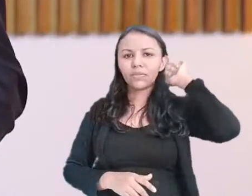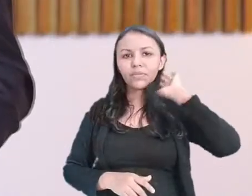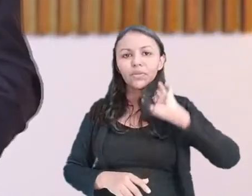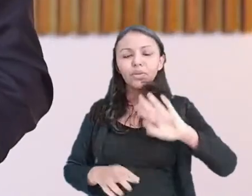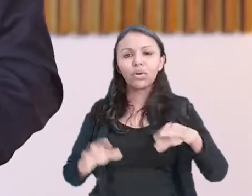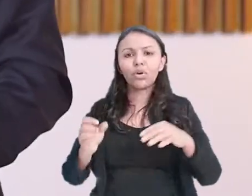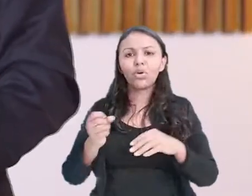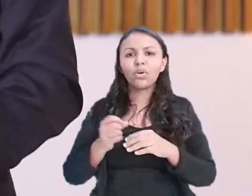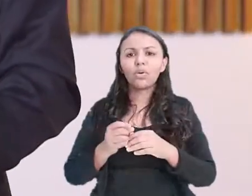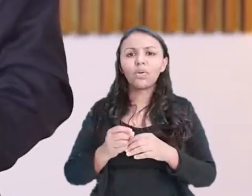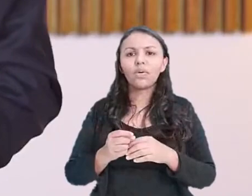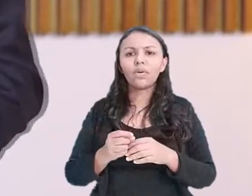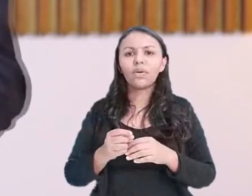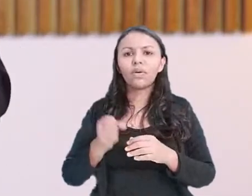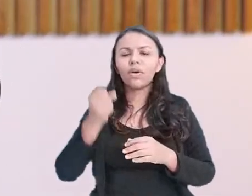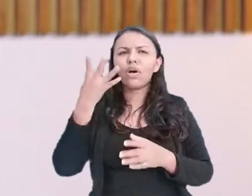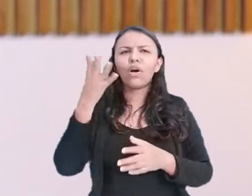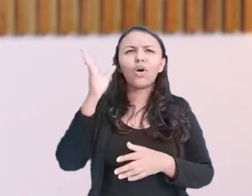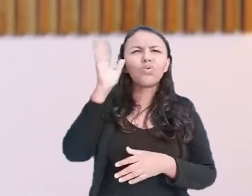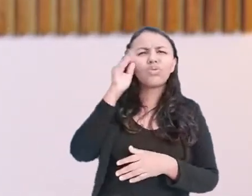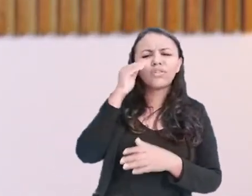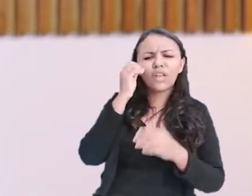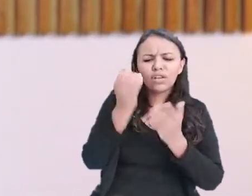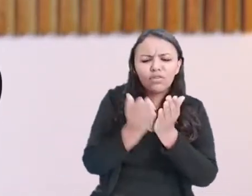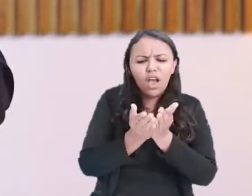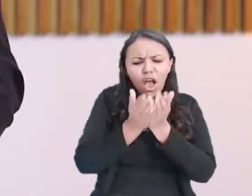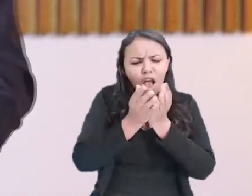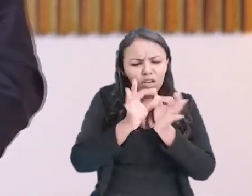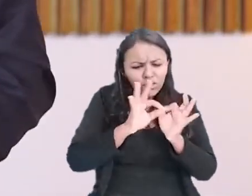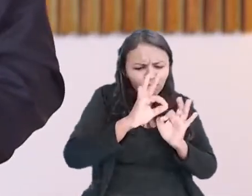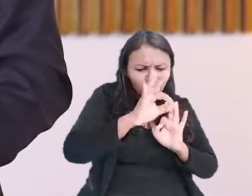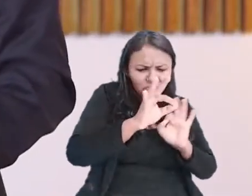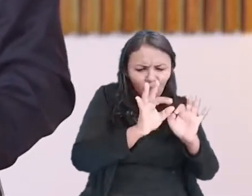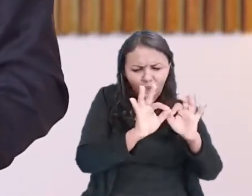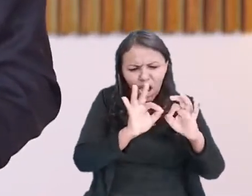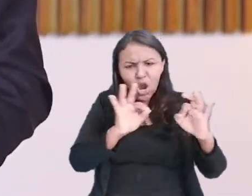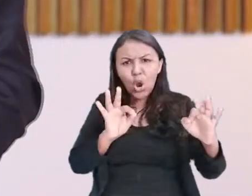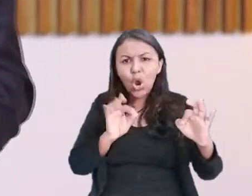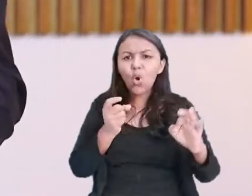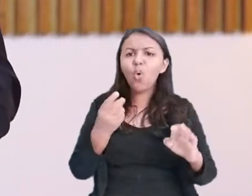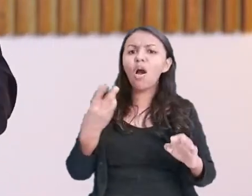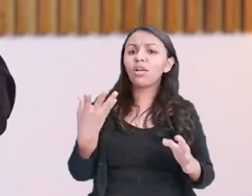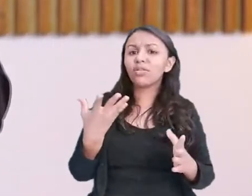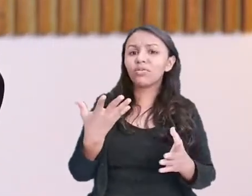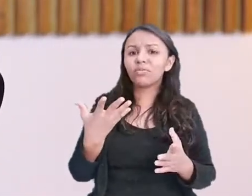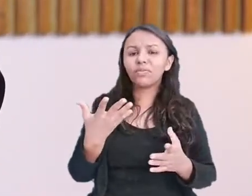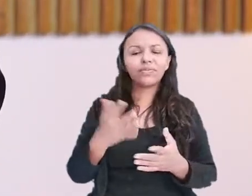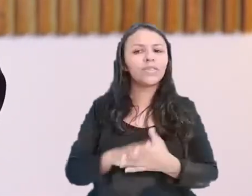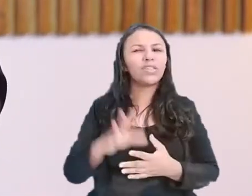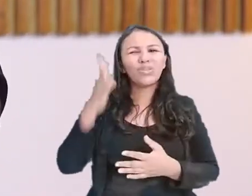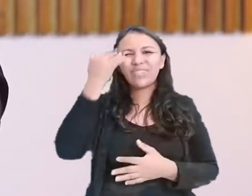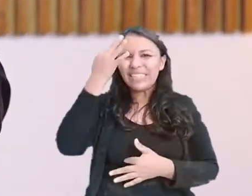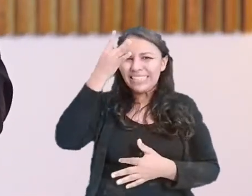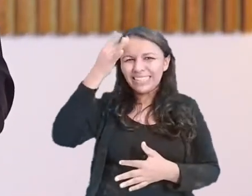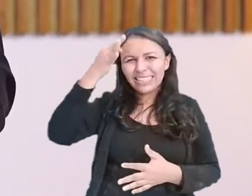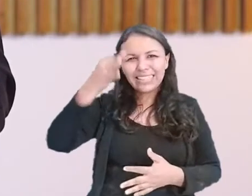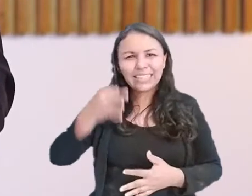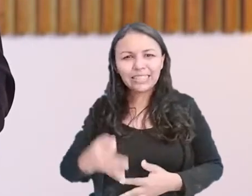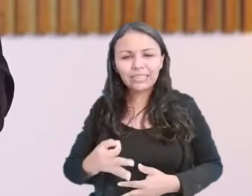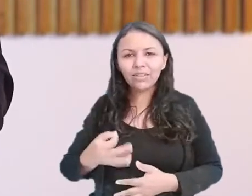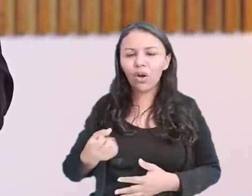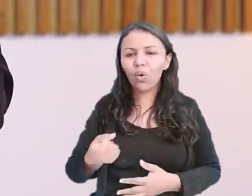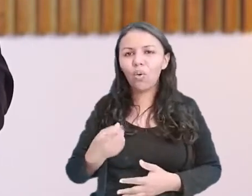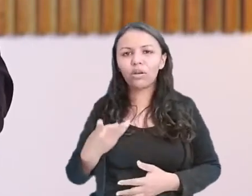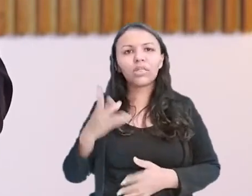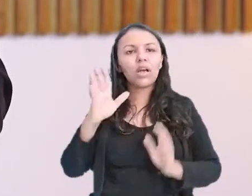pouco da nossa curiosidade, nós vamos perceber que não existe uma medida exata onde podemos dizer assim, bom, a arca